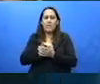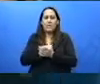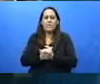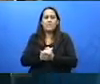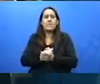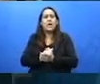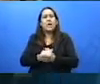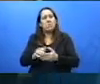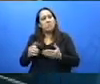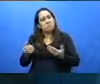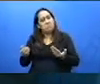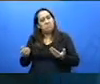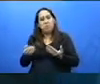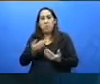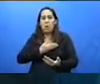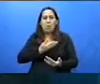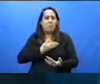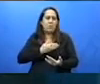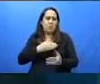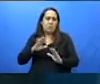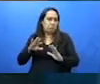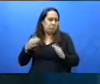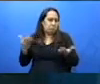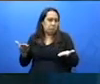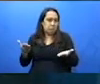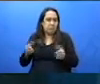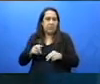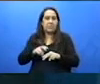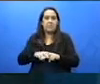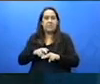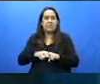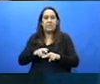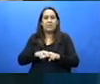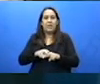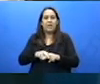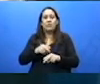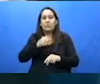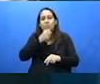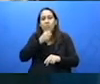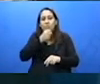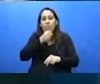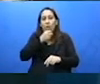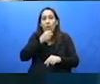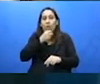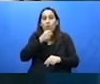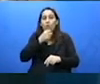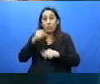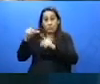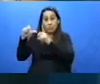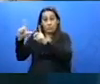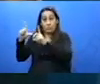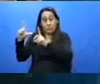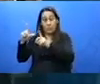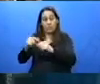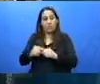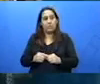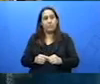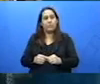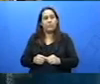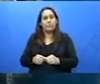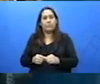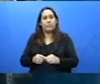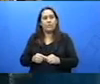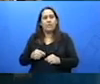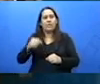às vezes são um amigo, eles estão sentados, eles já são de mais idade, têm mais experiência,